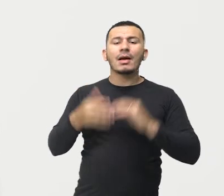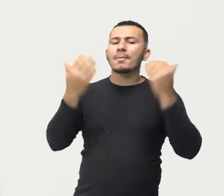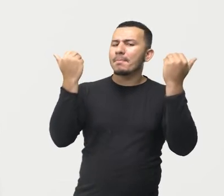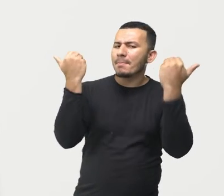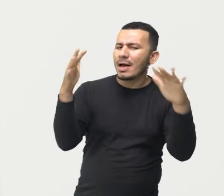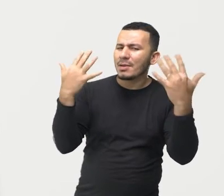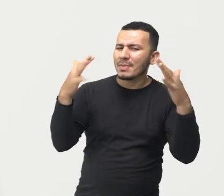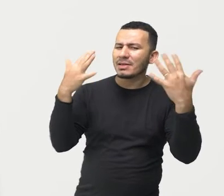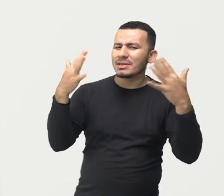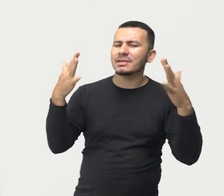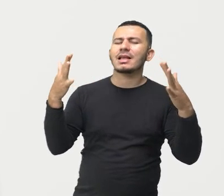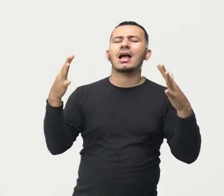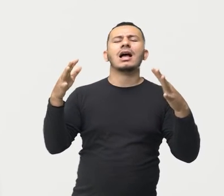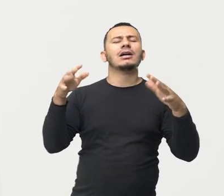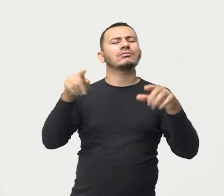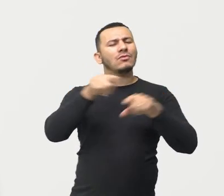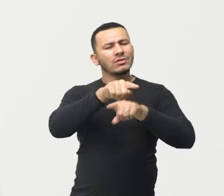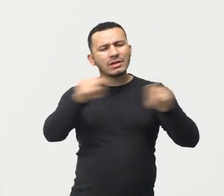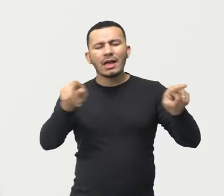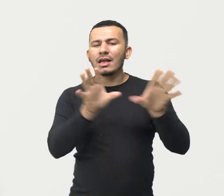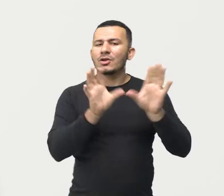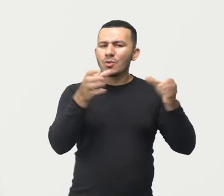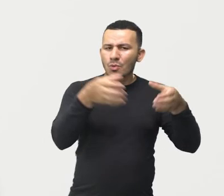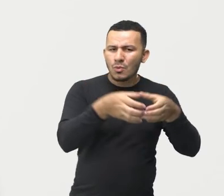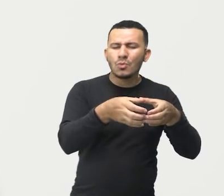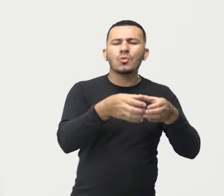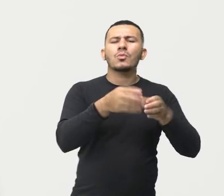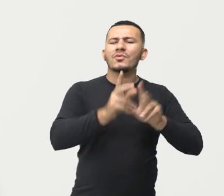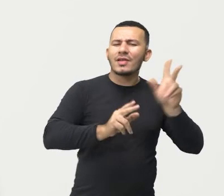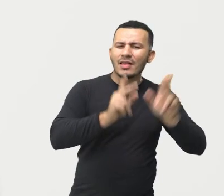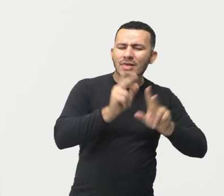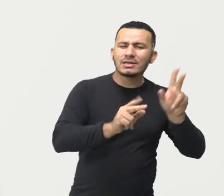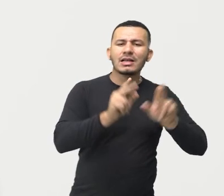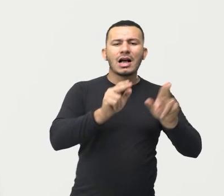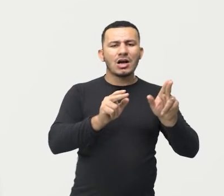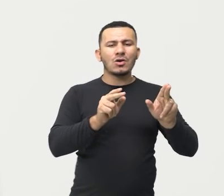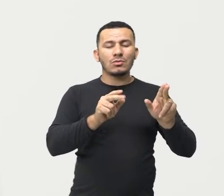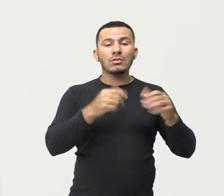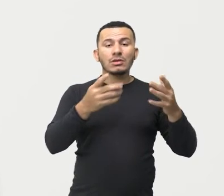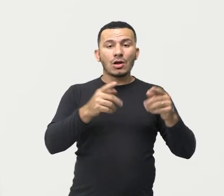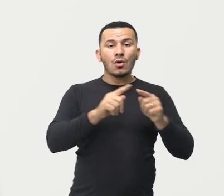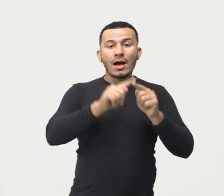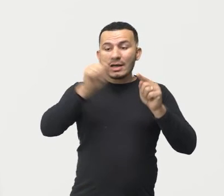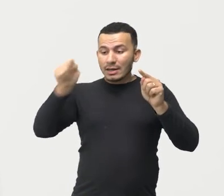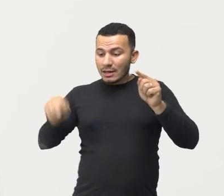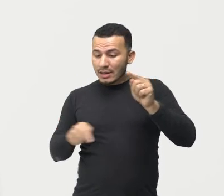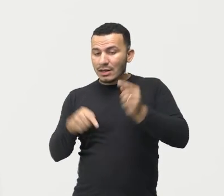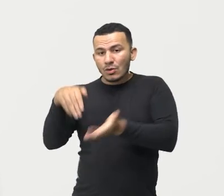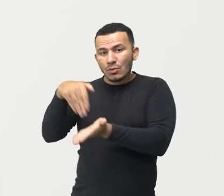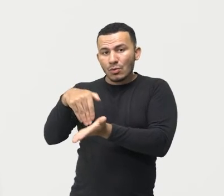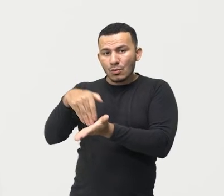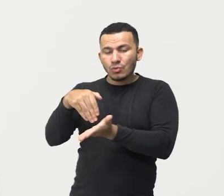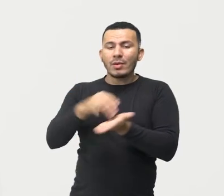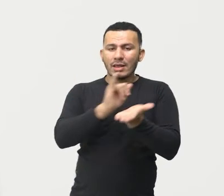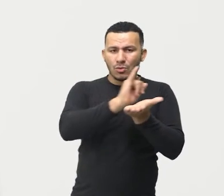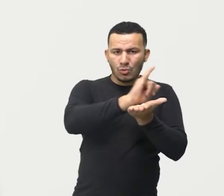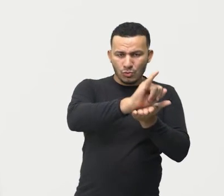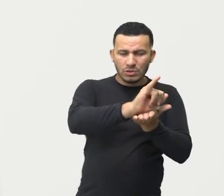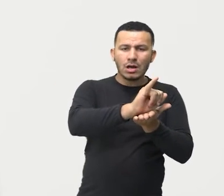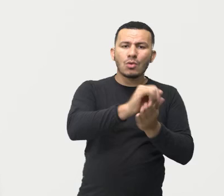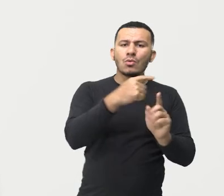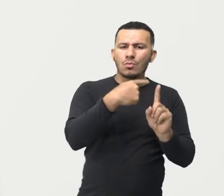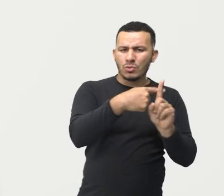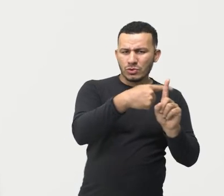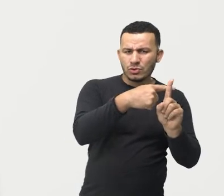parabenizo, gostaria de parabenizar a equipe, né? A redação e assim por diante. Então, ela faz uma